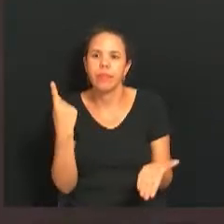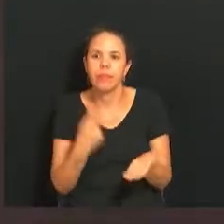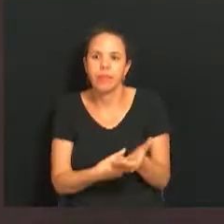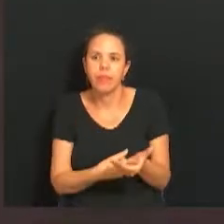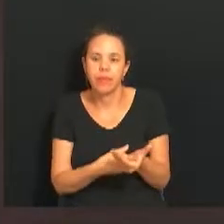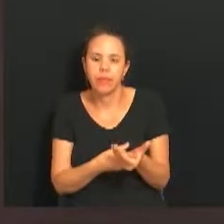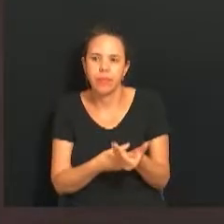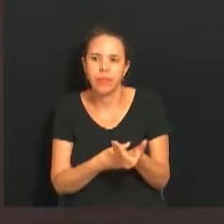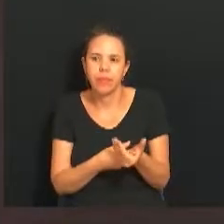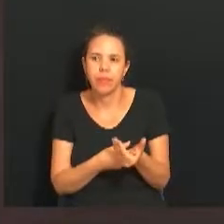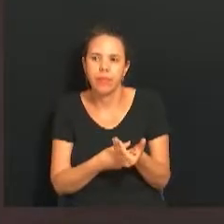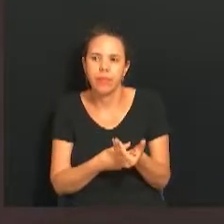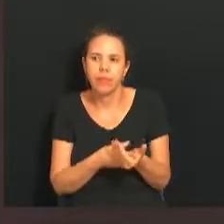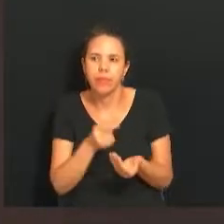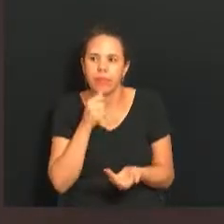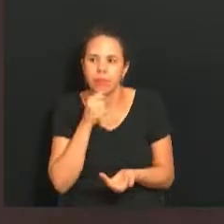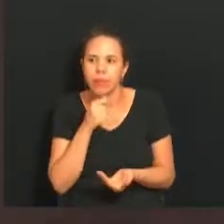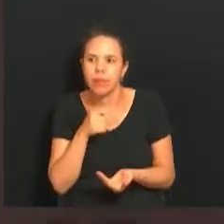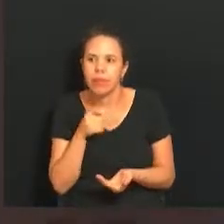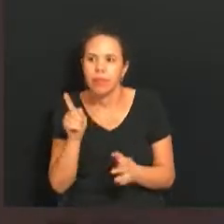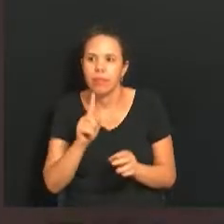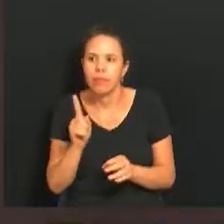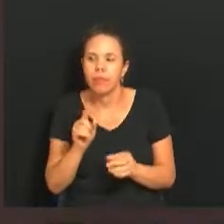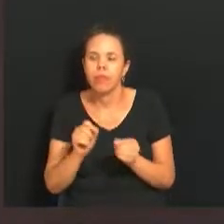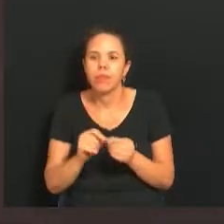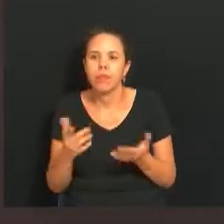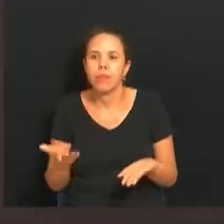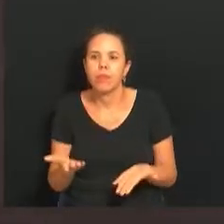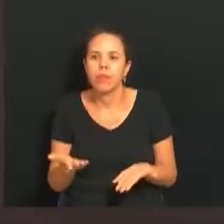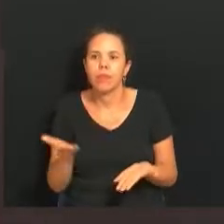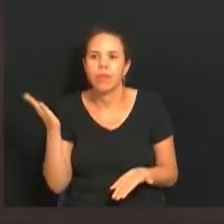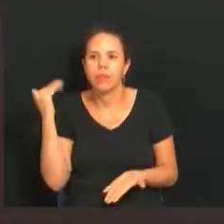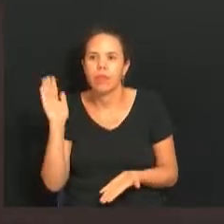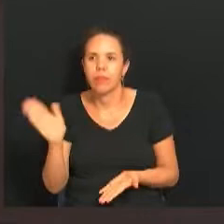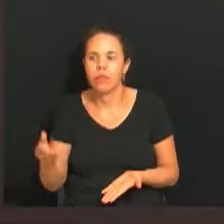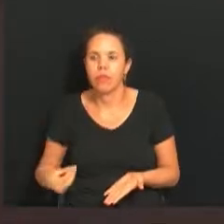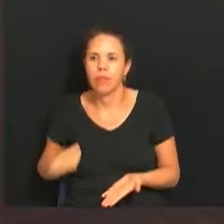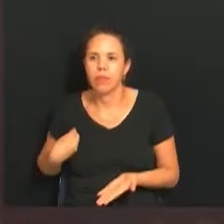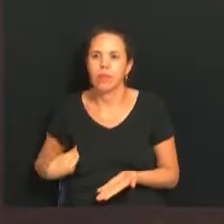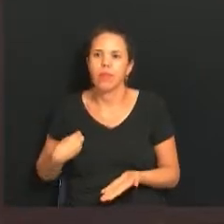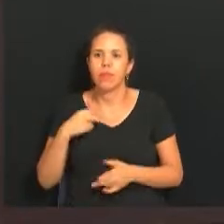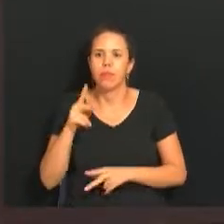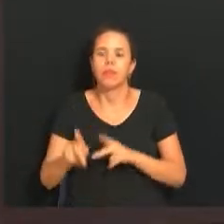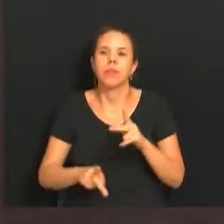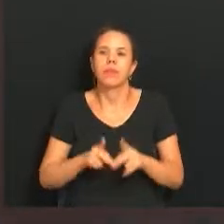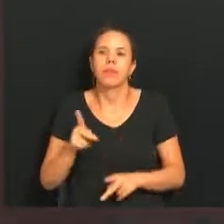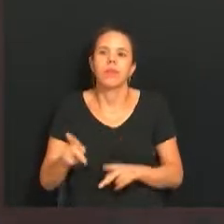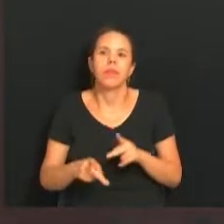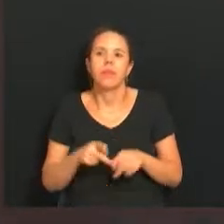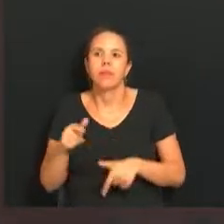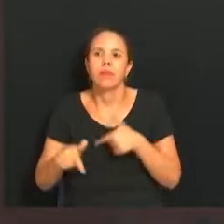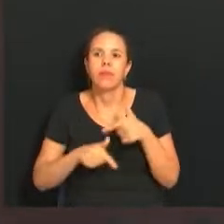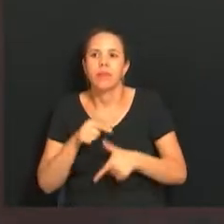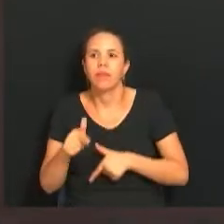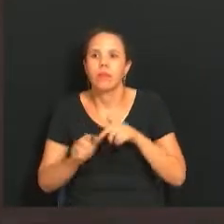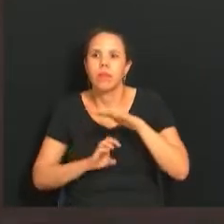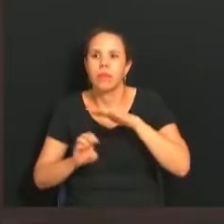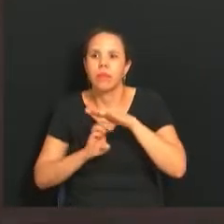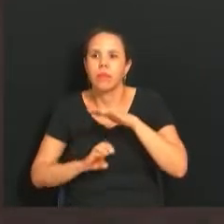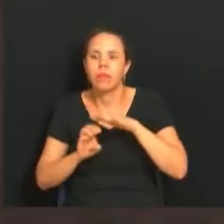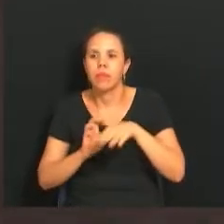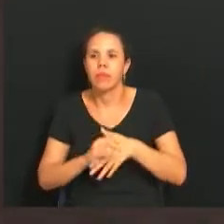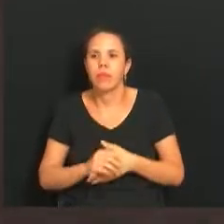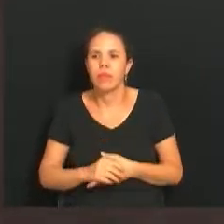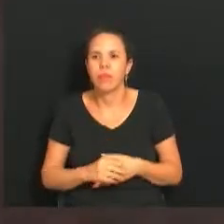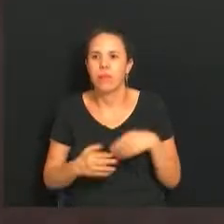agora não está definido ainda exatamente o que vai ser feito. Eu sei que o bazar já está. E aí tem um pessoal que trabalha numa empresa, aí parece que nem